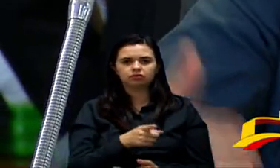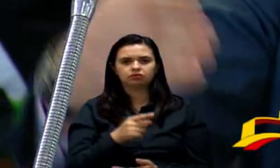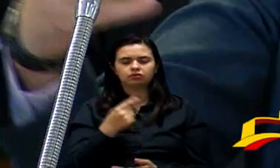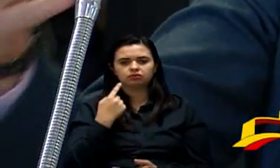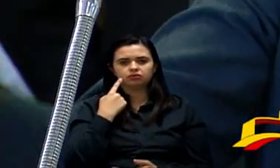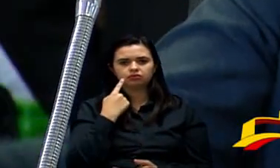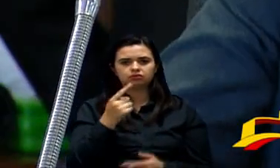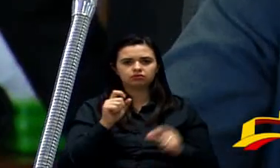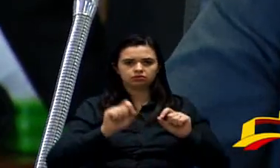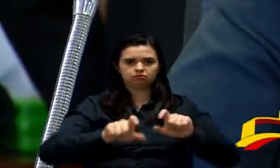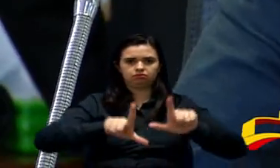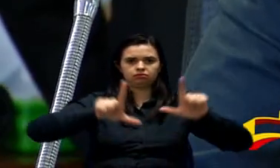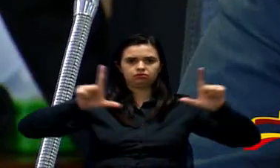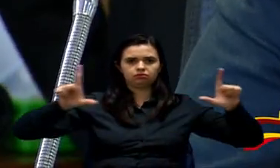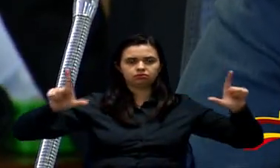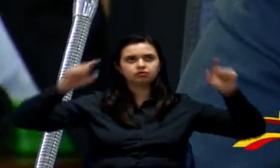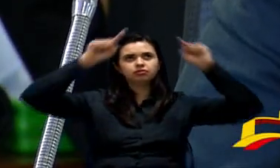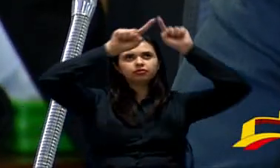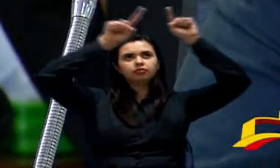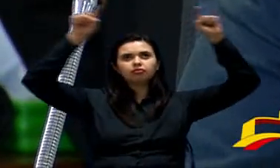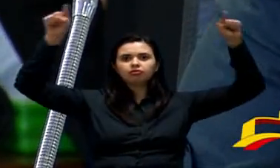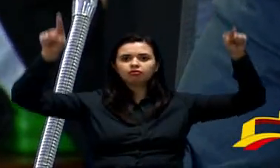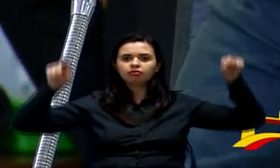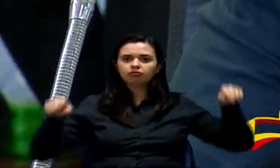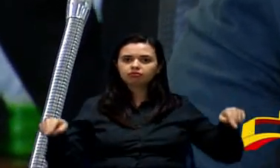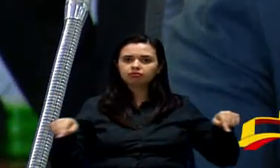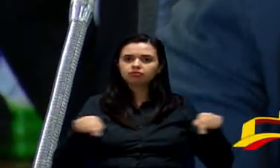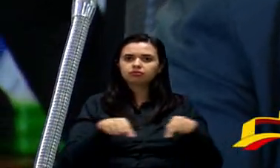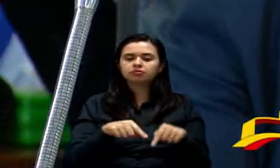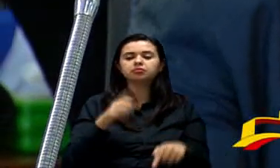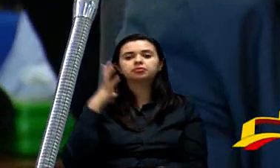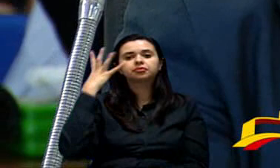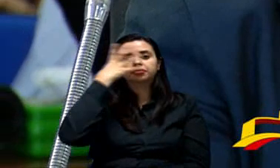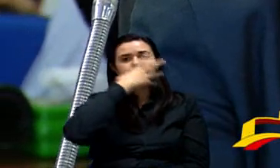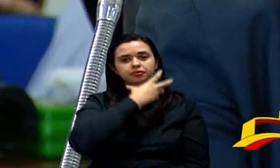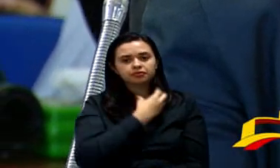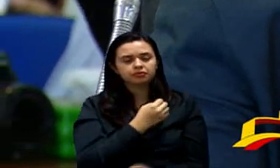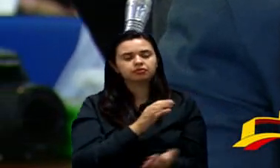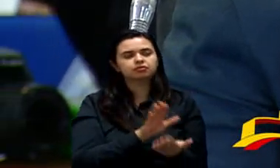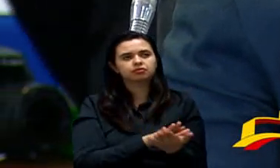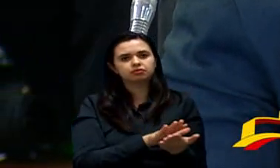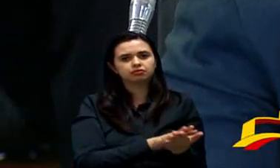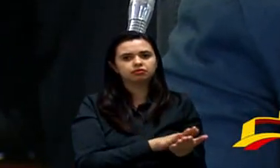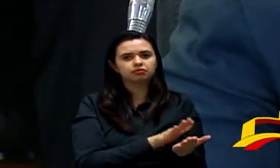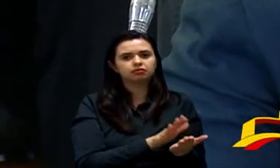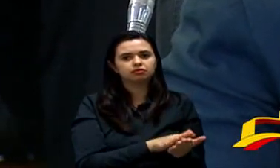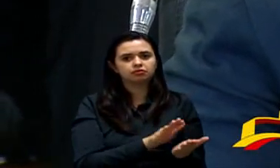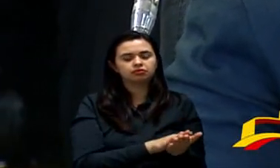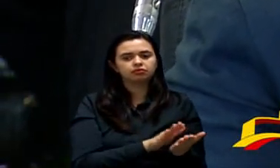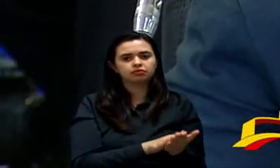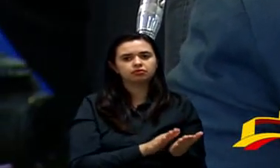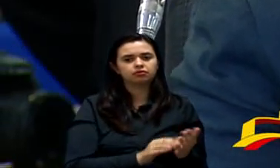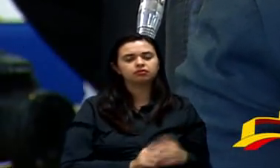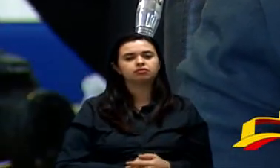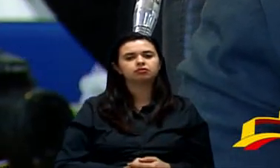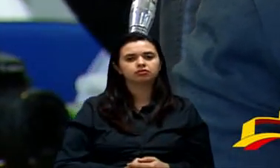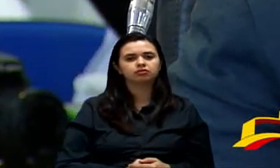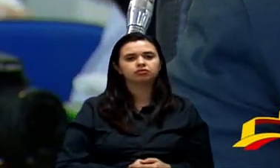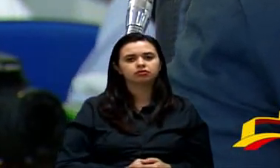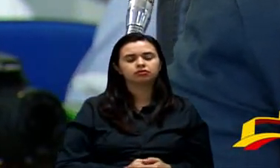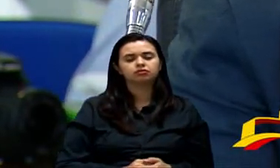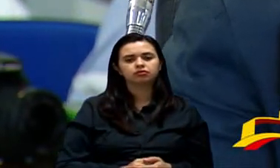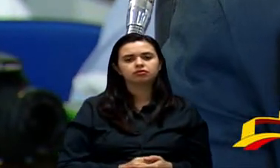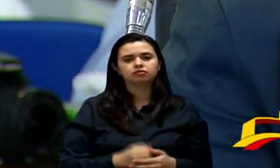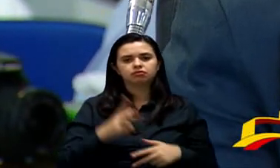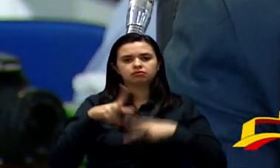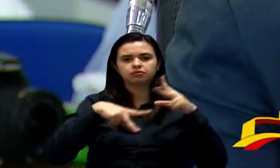é um painel muito grande, muito bonito. Então, parabenizo aqui o Colégio Ser por ter dado esse presente para a cidade de